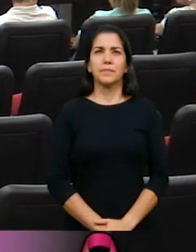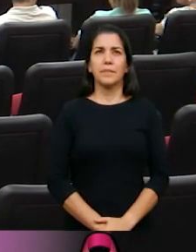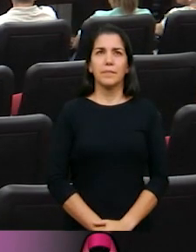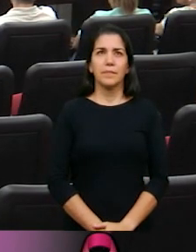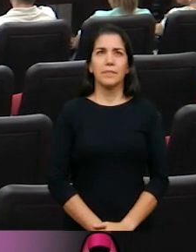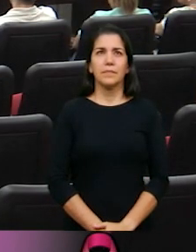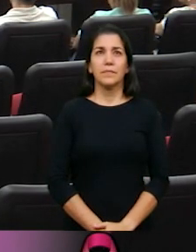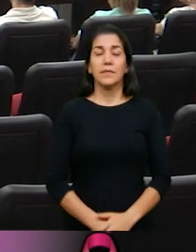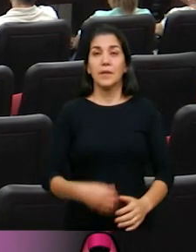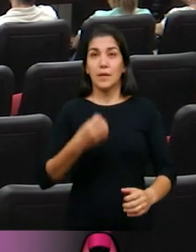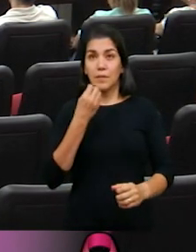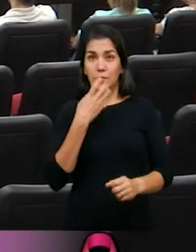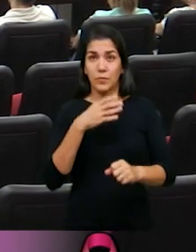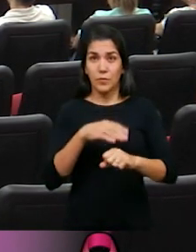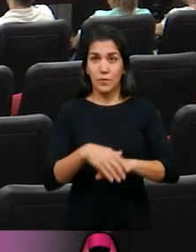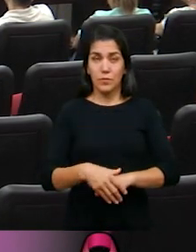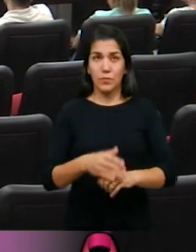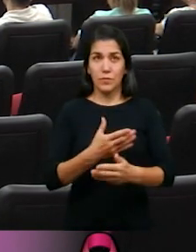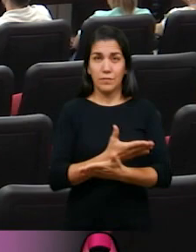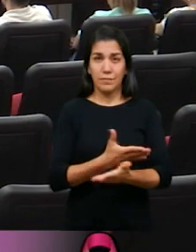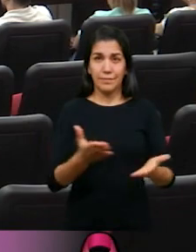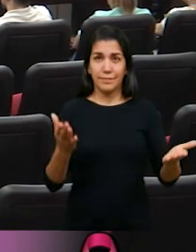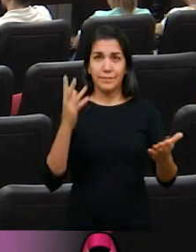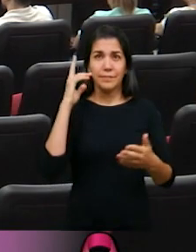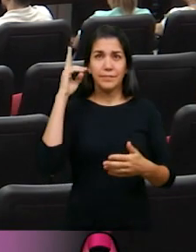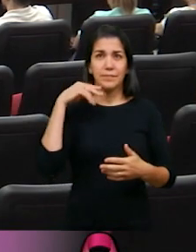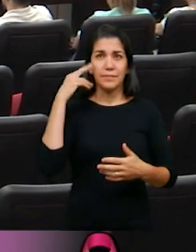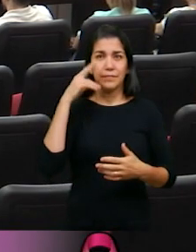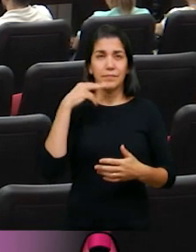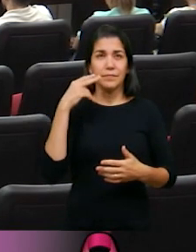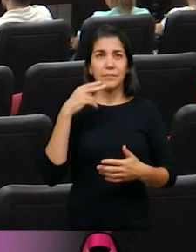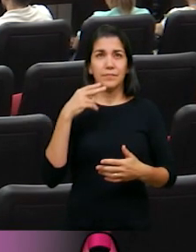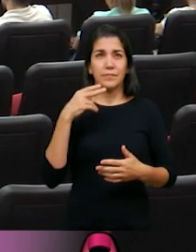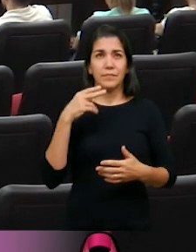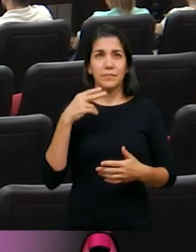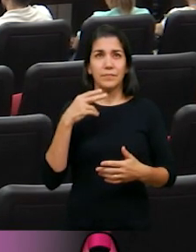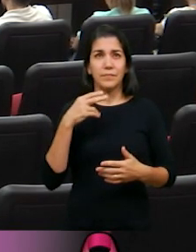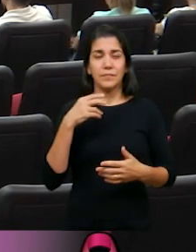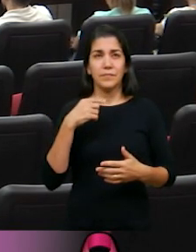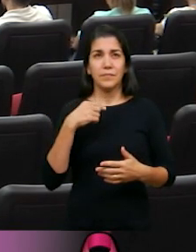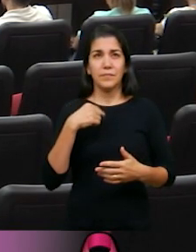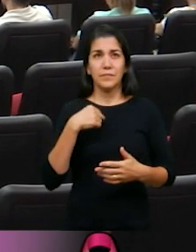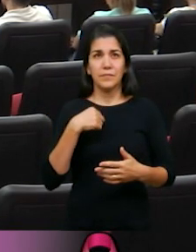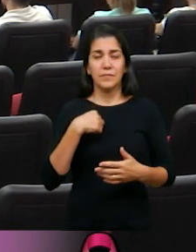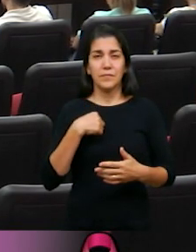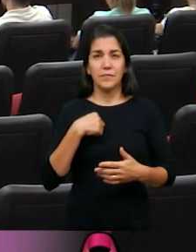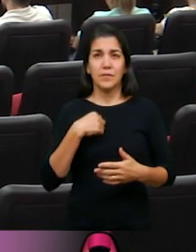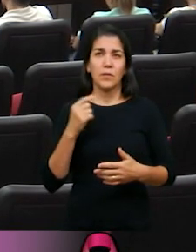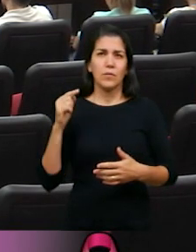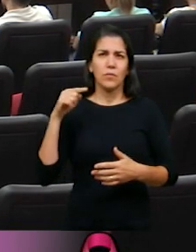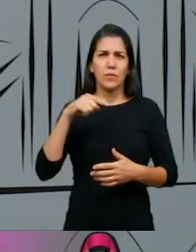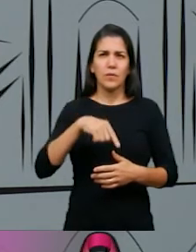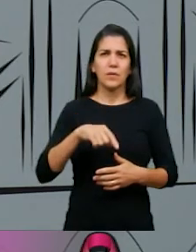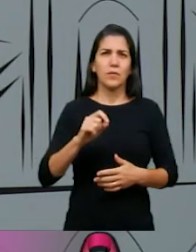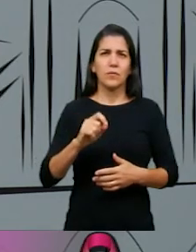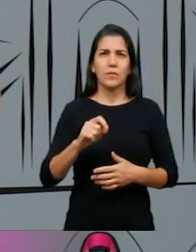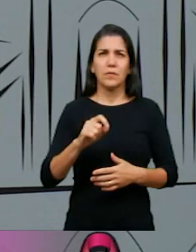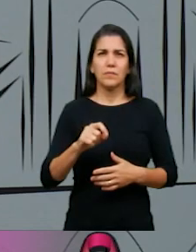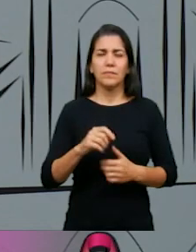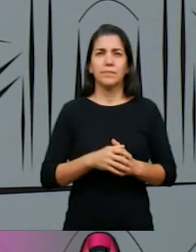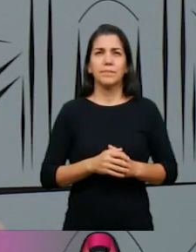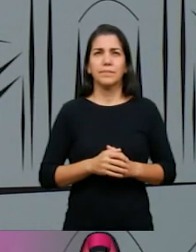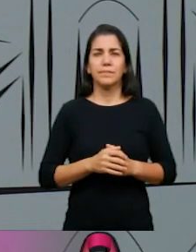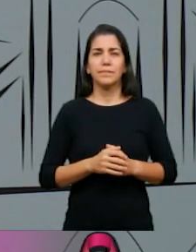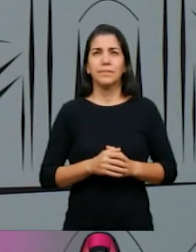Senhora presidente, boa noite novamente. Boa noite aos colegas vereadores. Eu só quero só enfatizar a minha